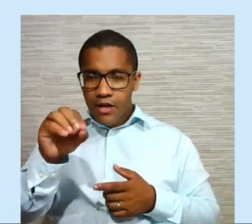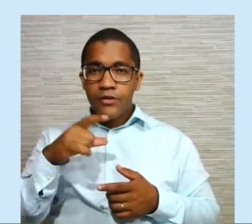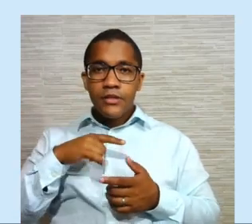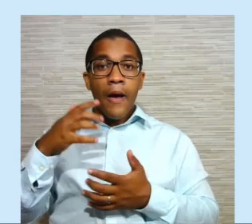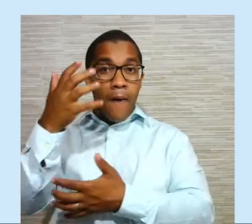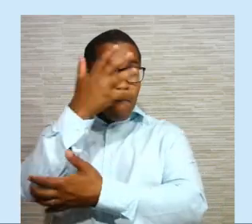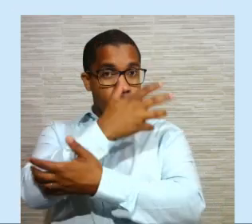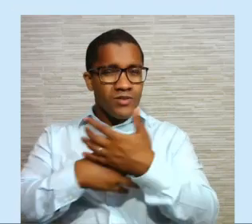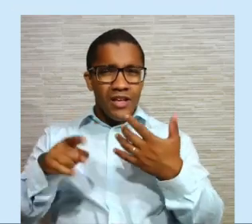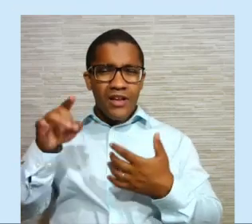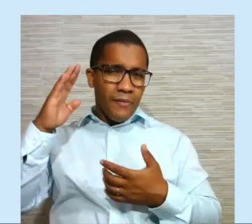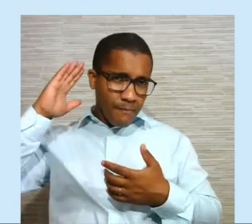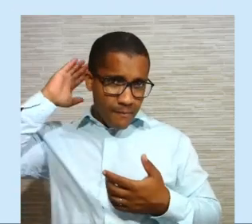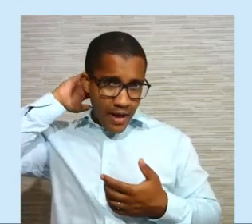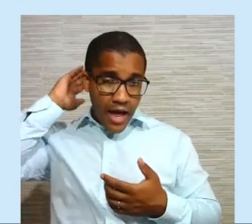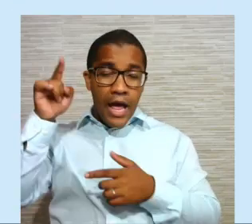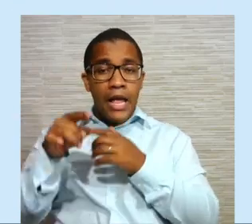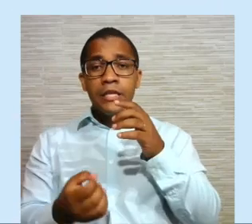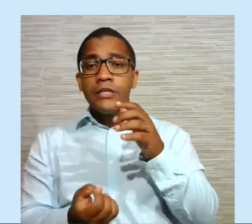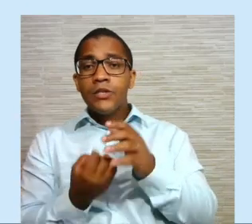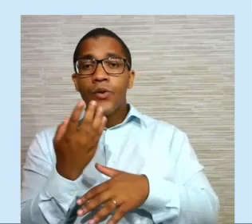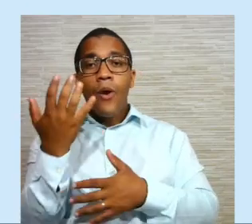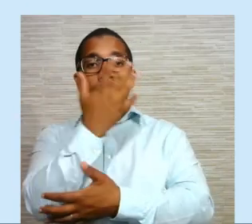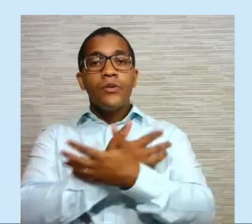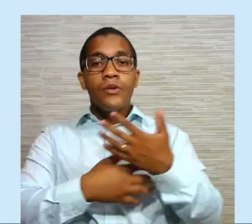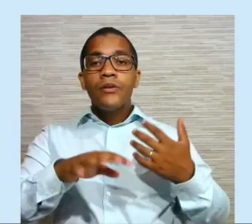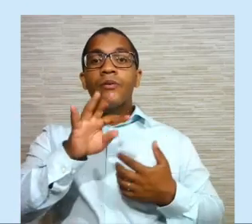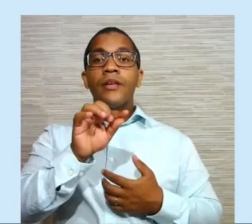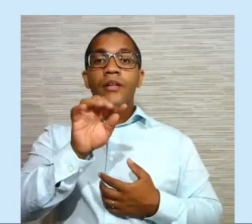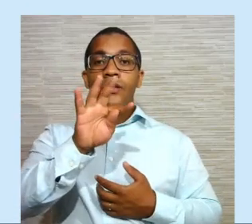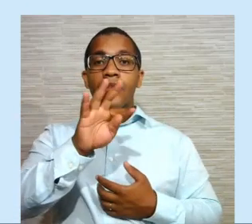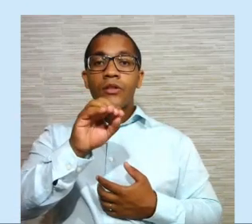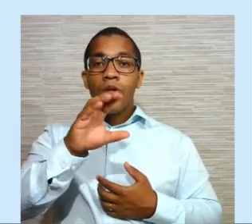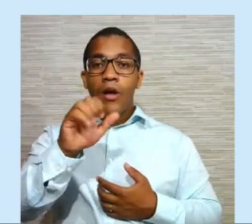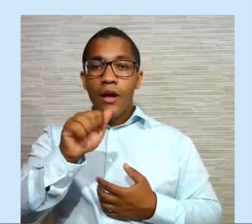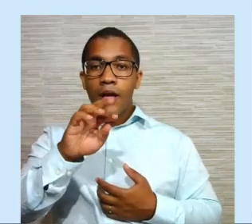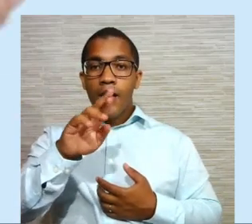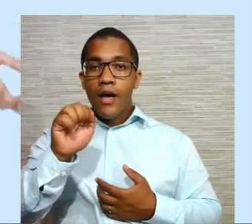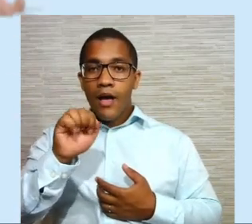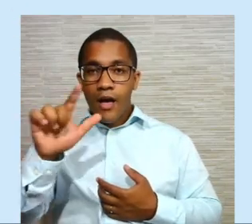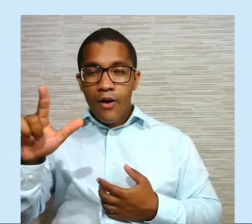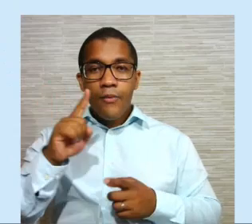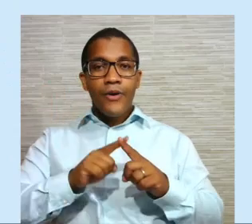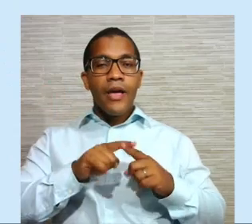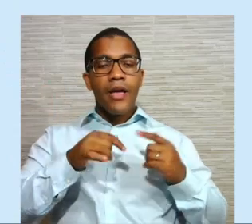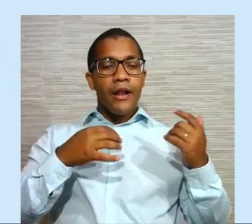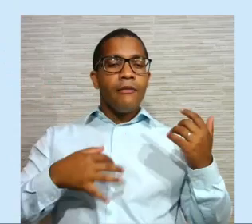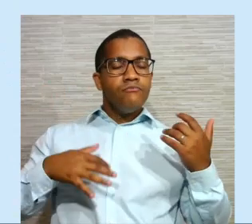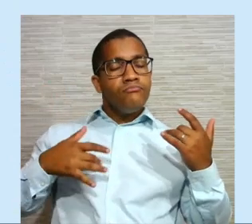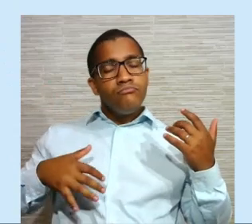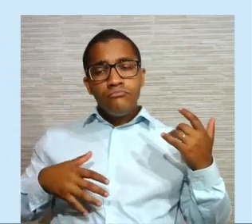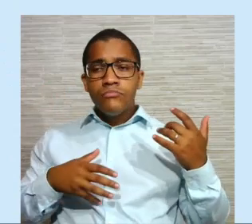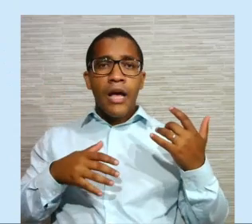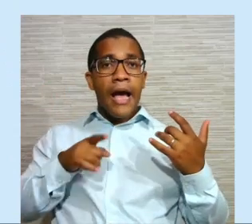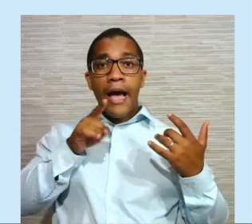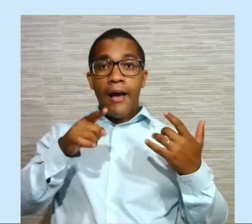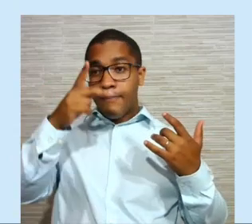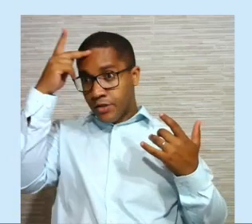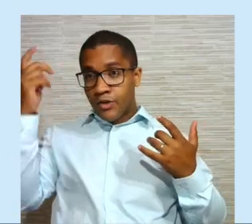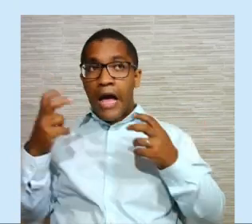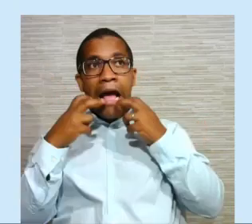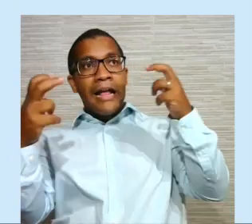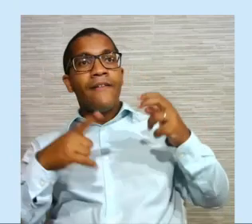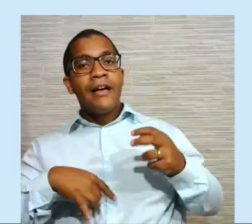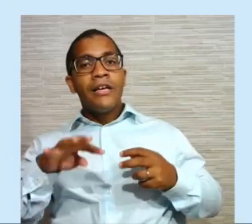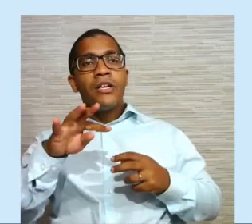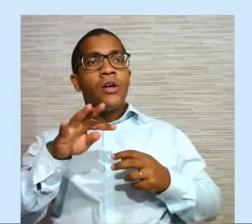toca Raul, né? Porque às vezes ele está tocando, no meio da música, alguém vai e grita, toca Raul, né? Então, porque ele foi um